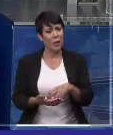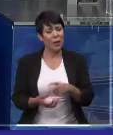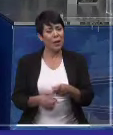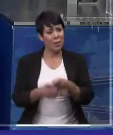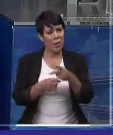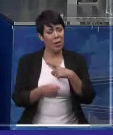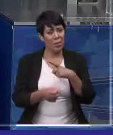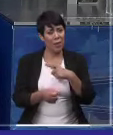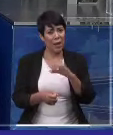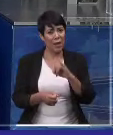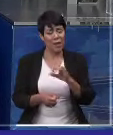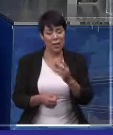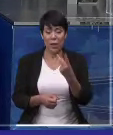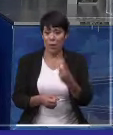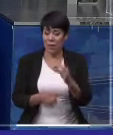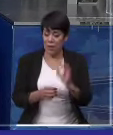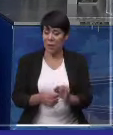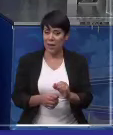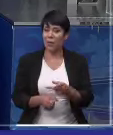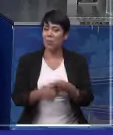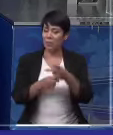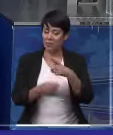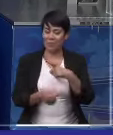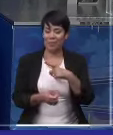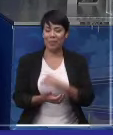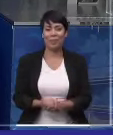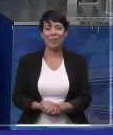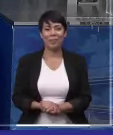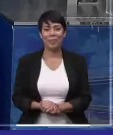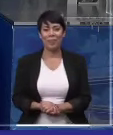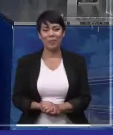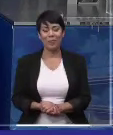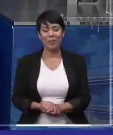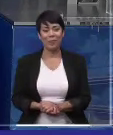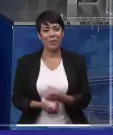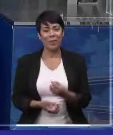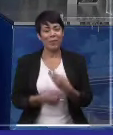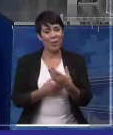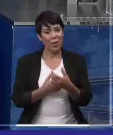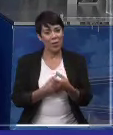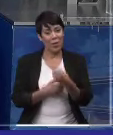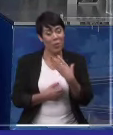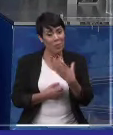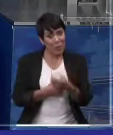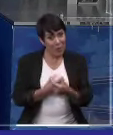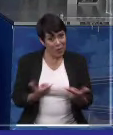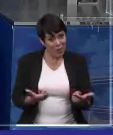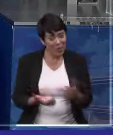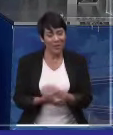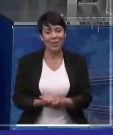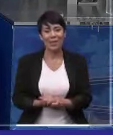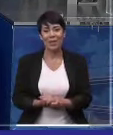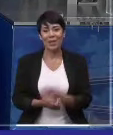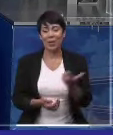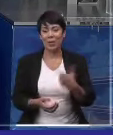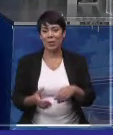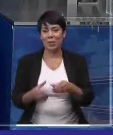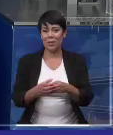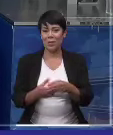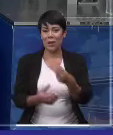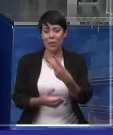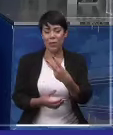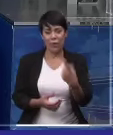já a partir de 2 acertos. Começou marcando, boa sorte. Bola vermelha, número 21.